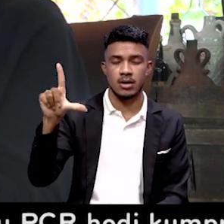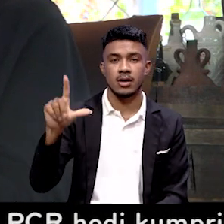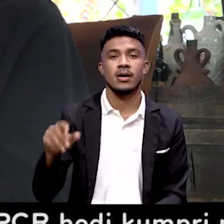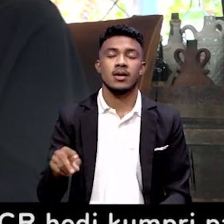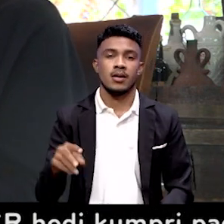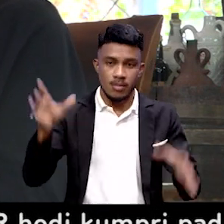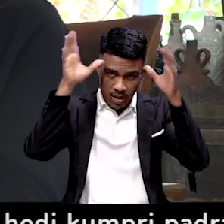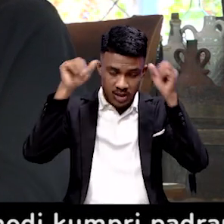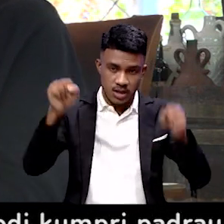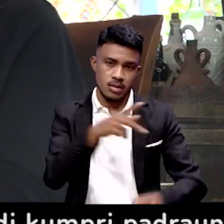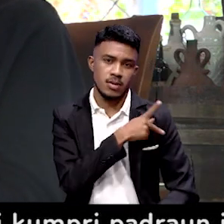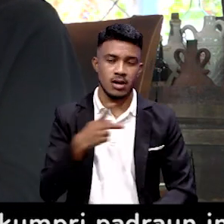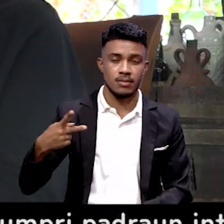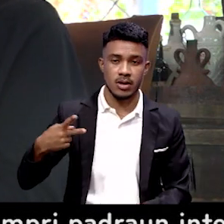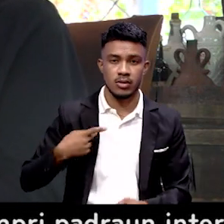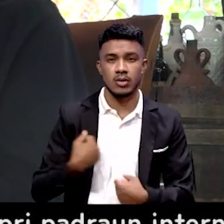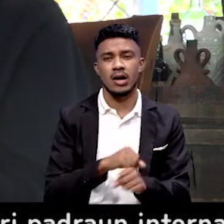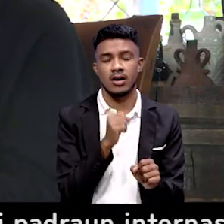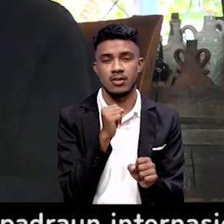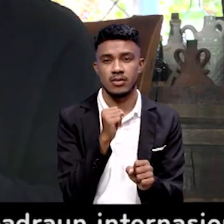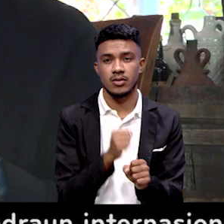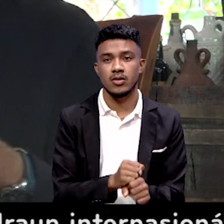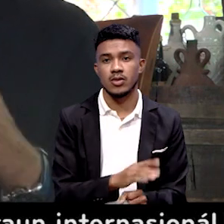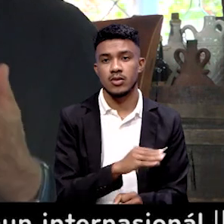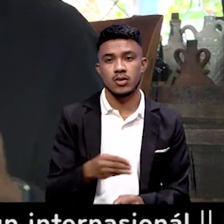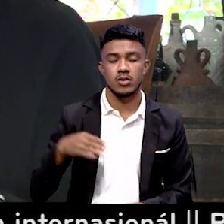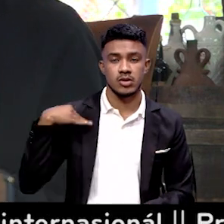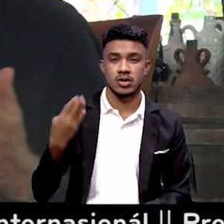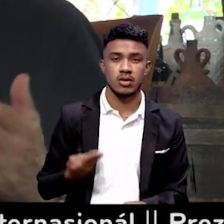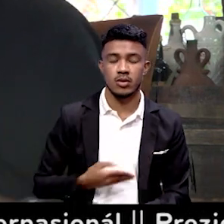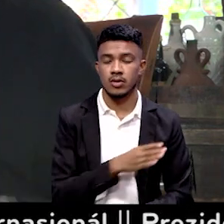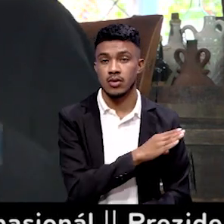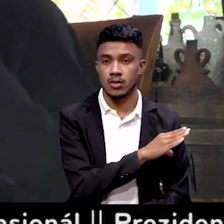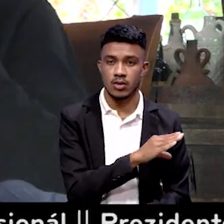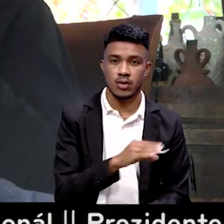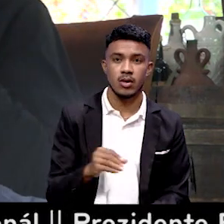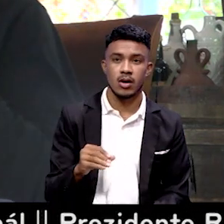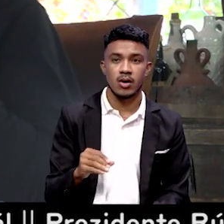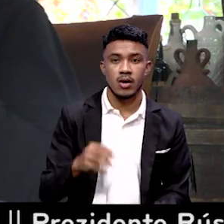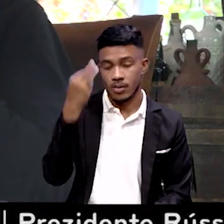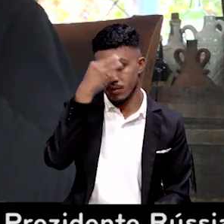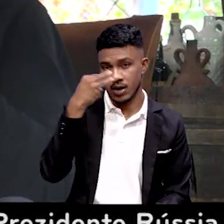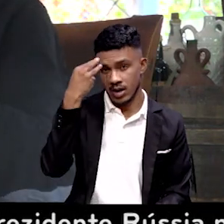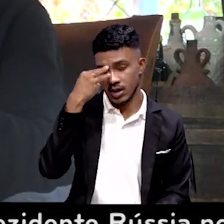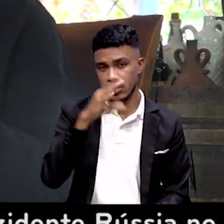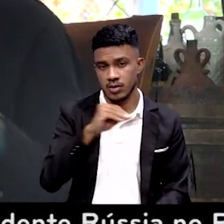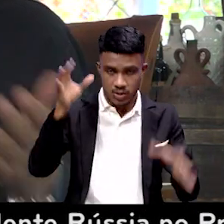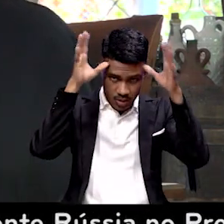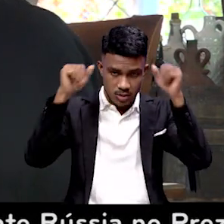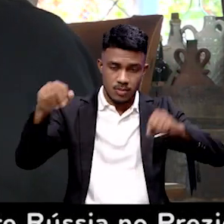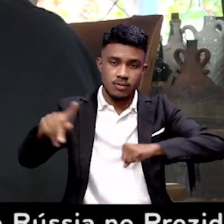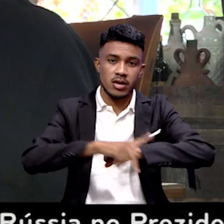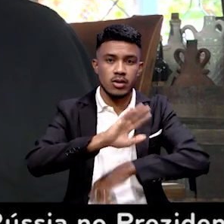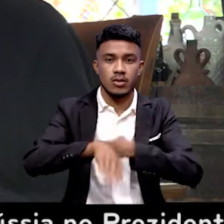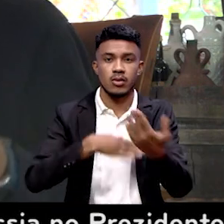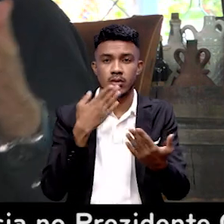do Parlamento, mas halo, né, senhora. Dottor Maria Alcatiri, segretario generale del partito, allo. Il partito si era